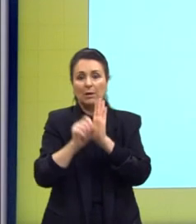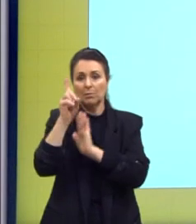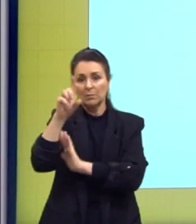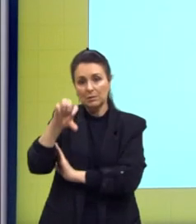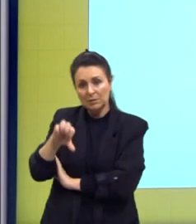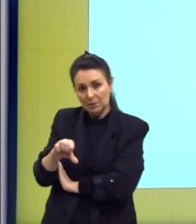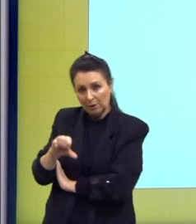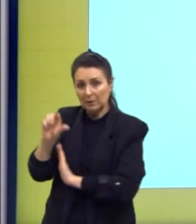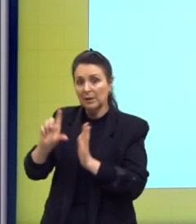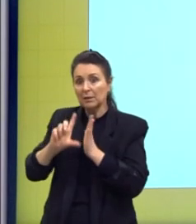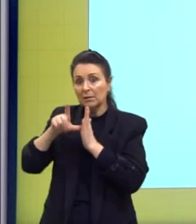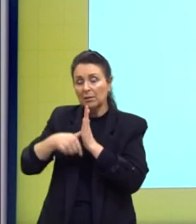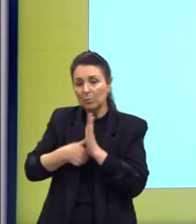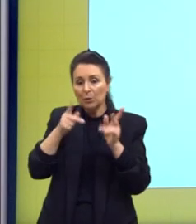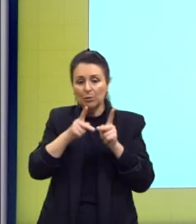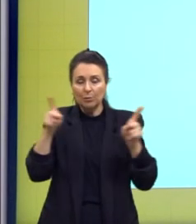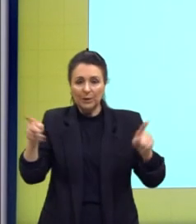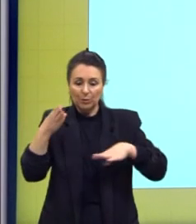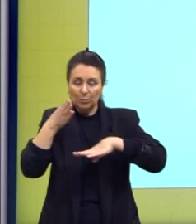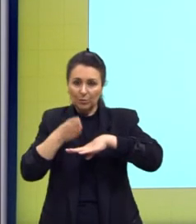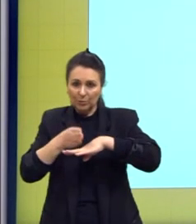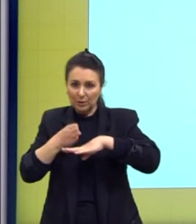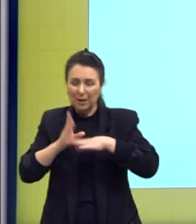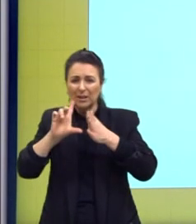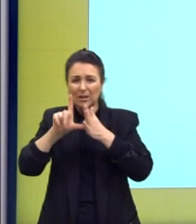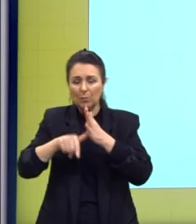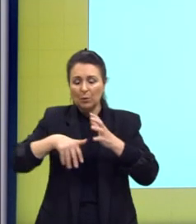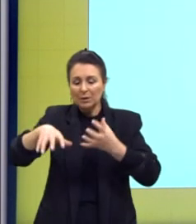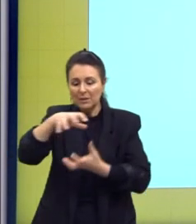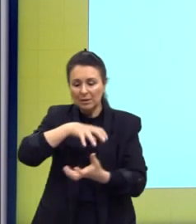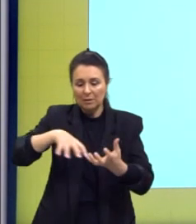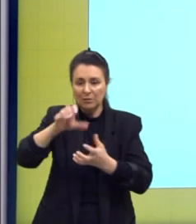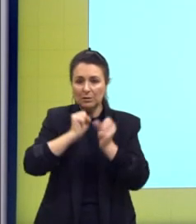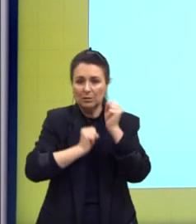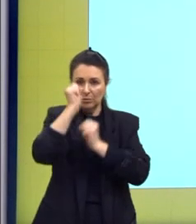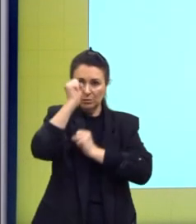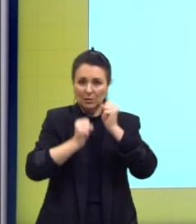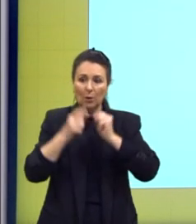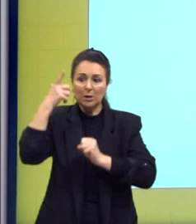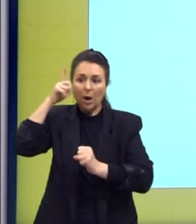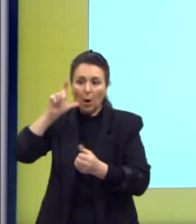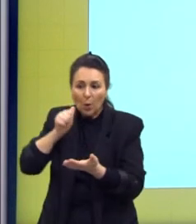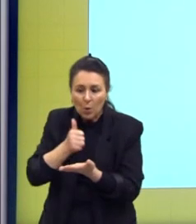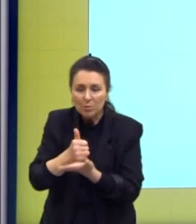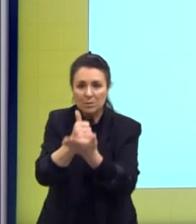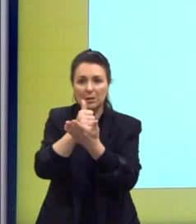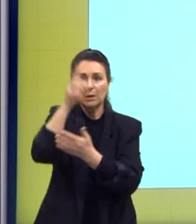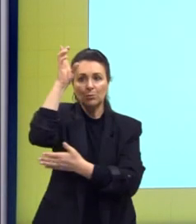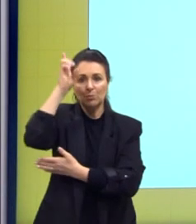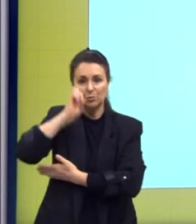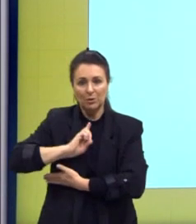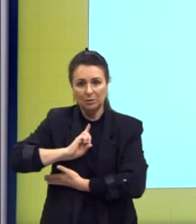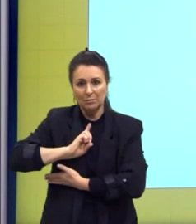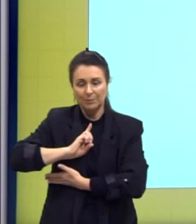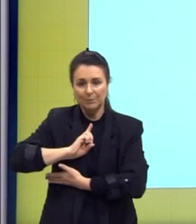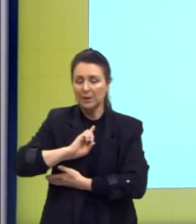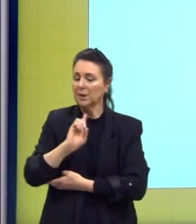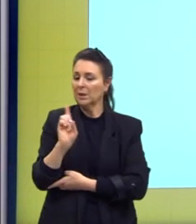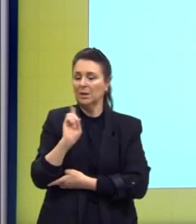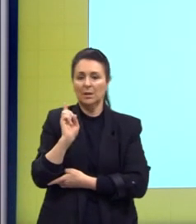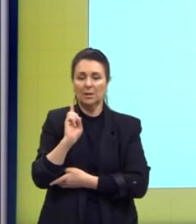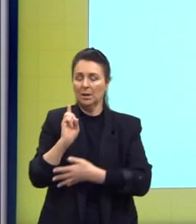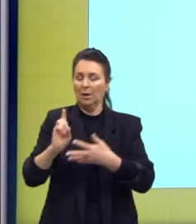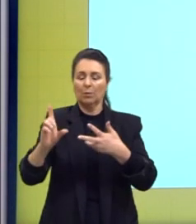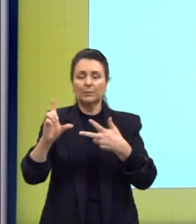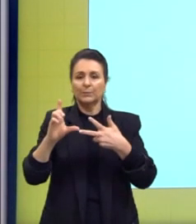19 depois do período moderno depois da revolução e industrial nessa conquista de direitos então não é sobre